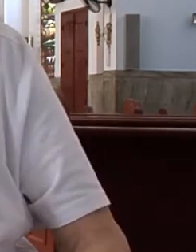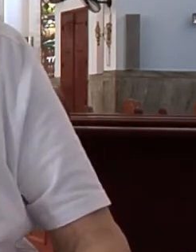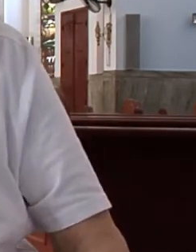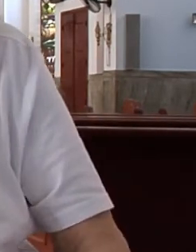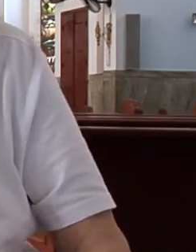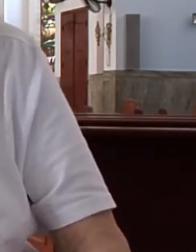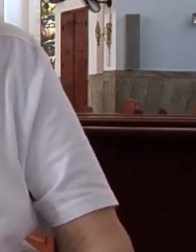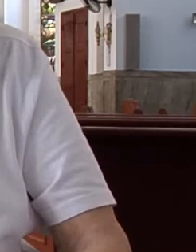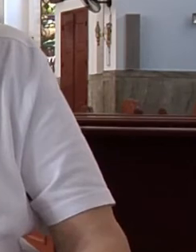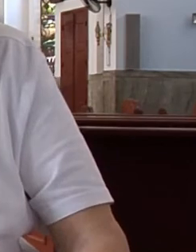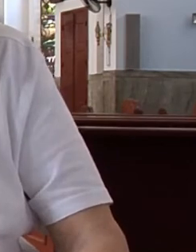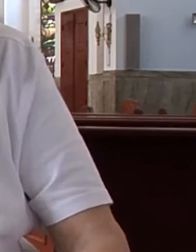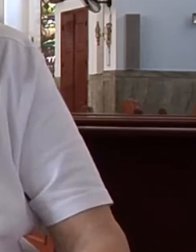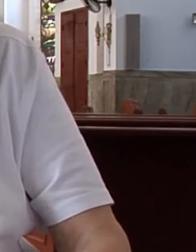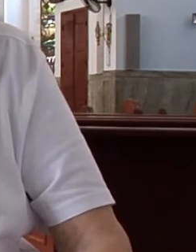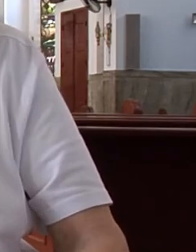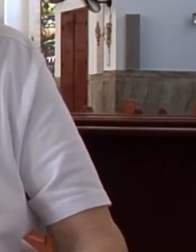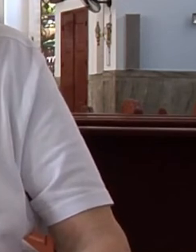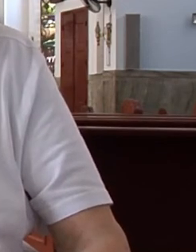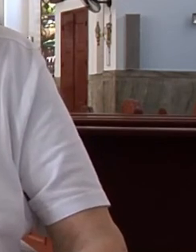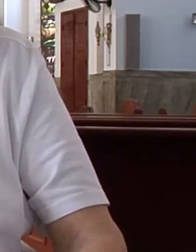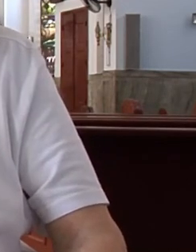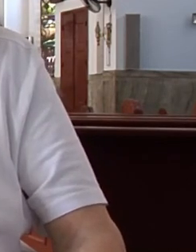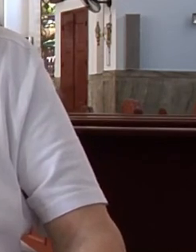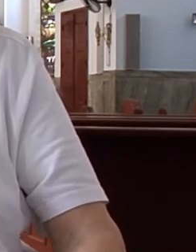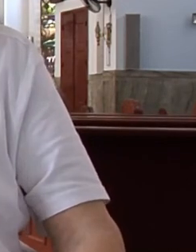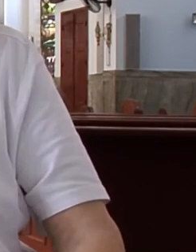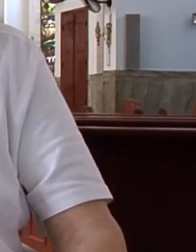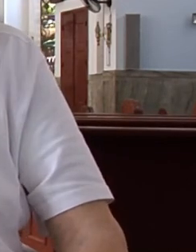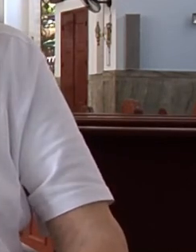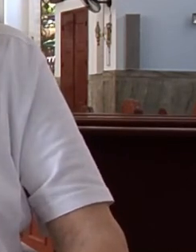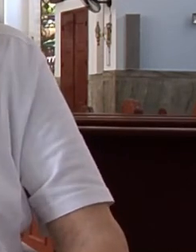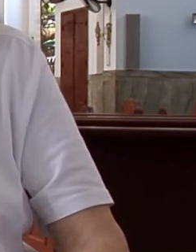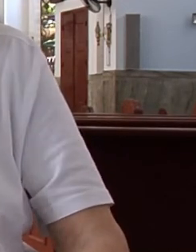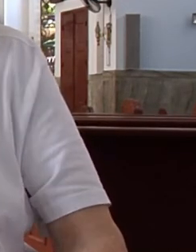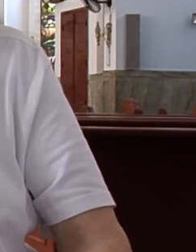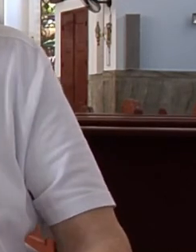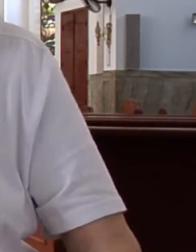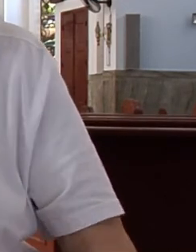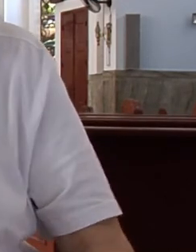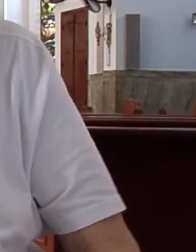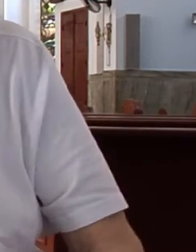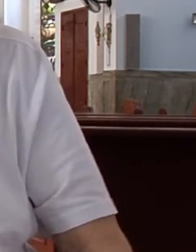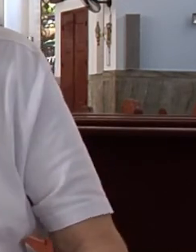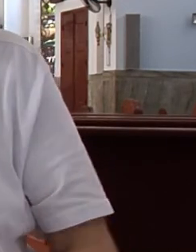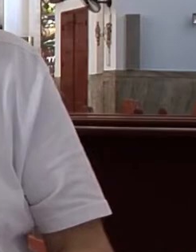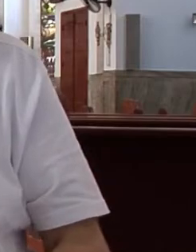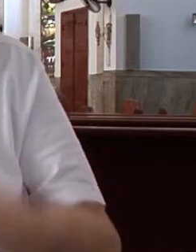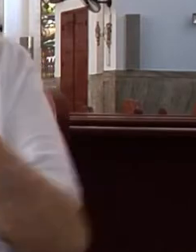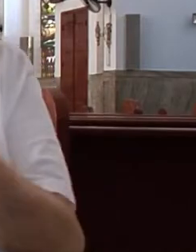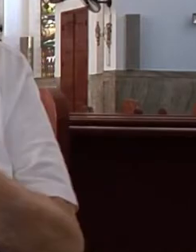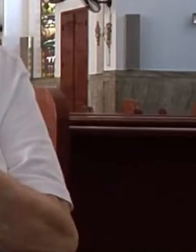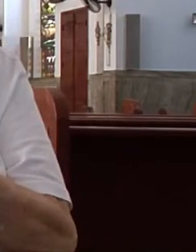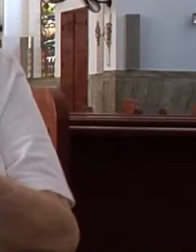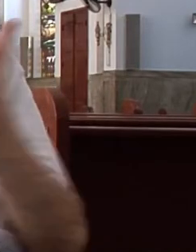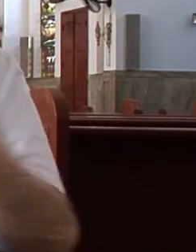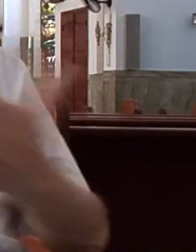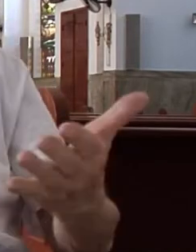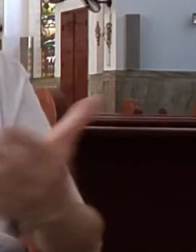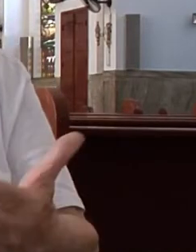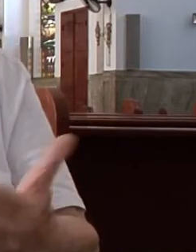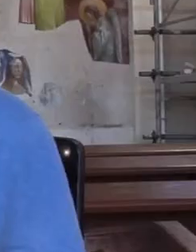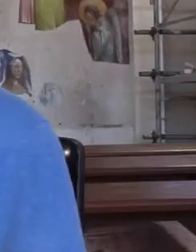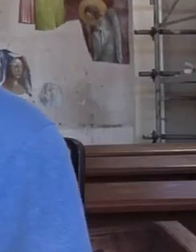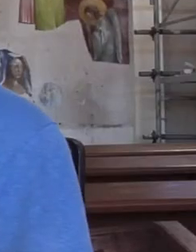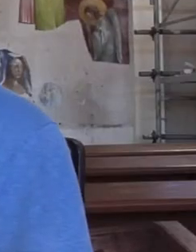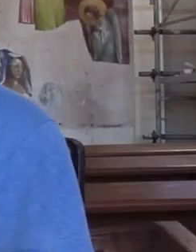Ela só, um livro só tem interesse quando você escreve e o outro lê. Quando o outro lê, fecha. Na verdade, fazer